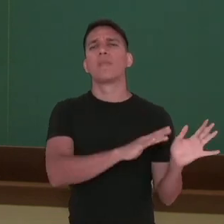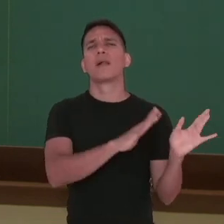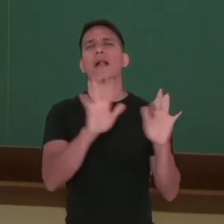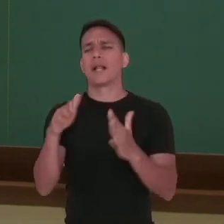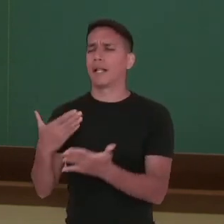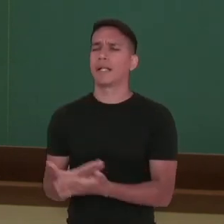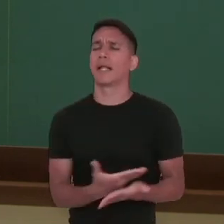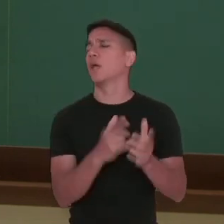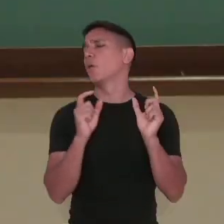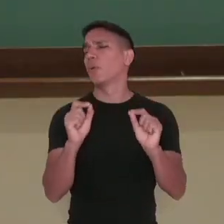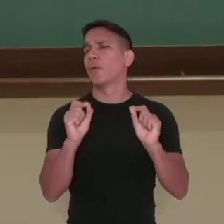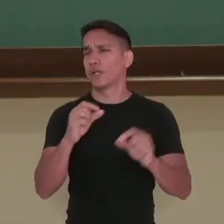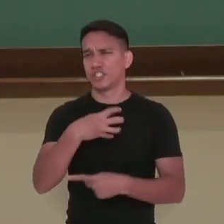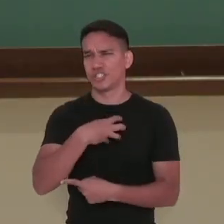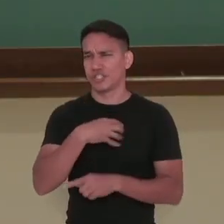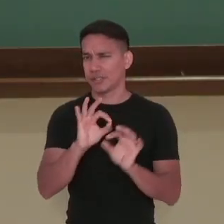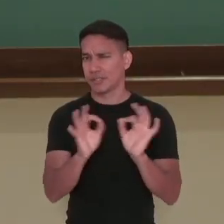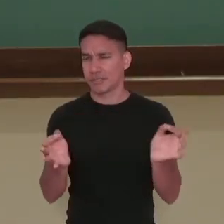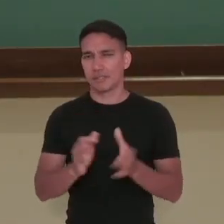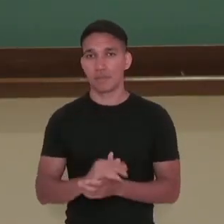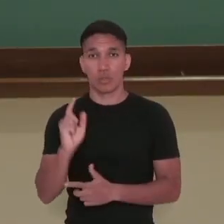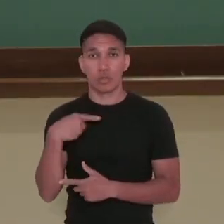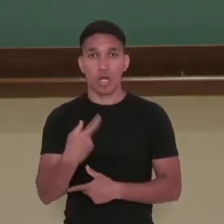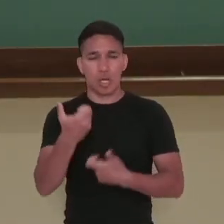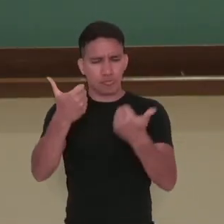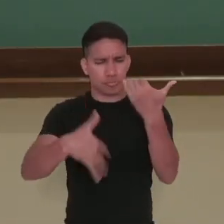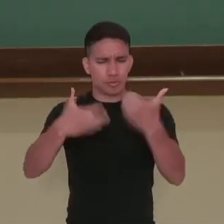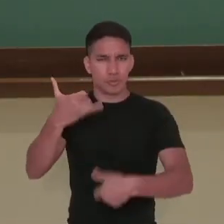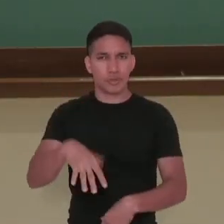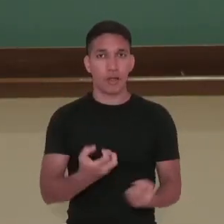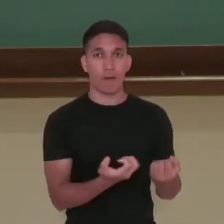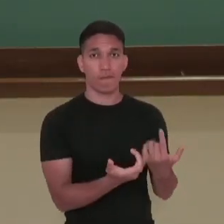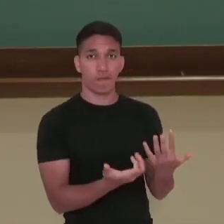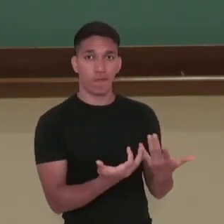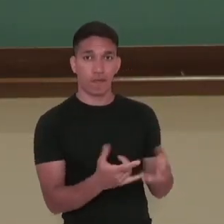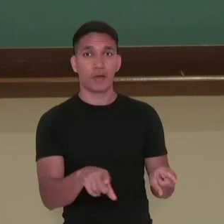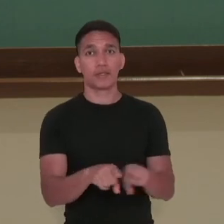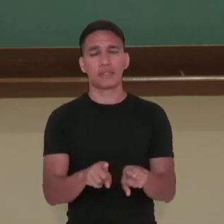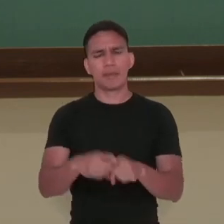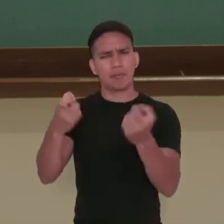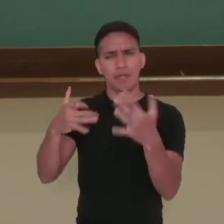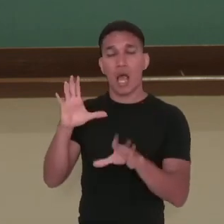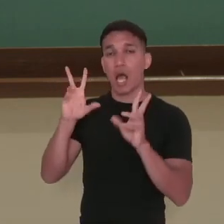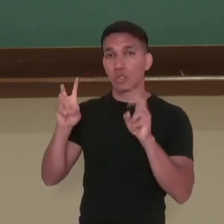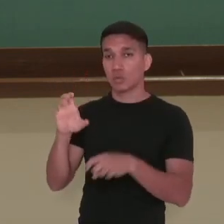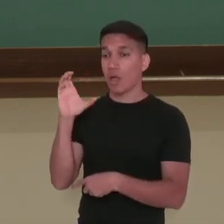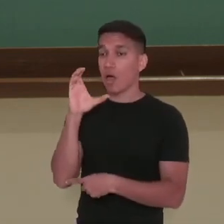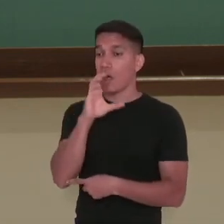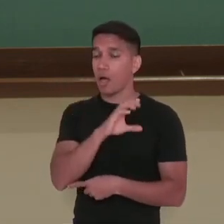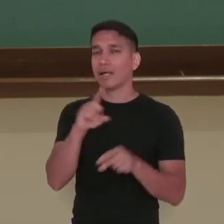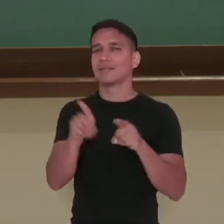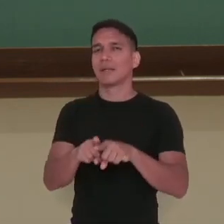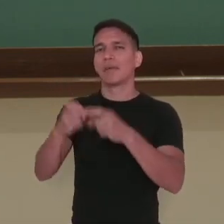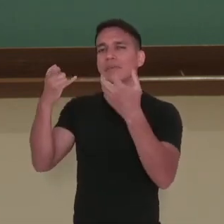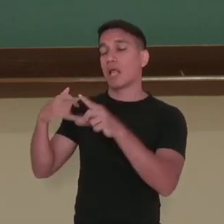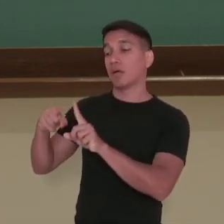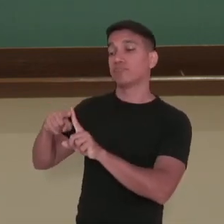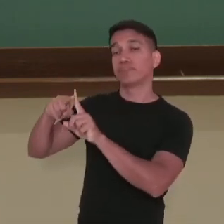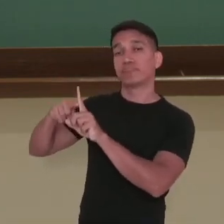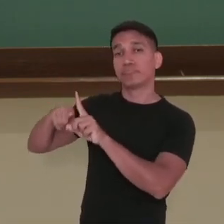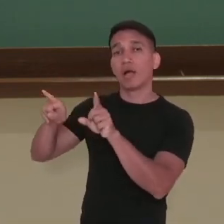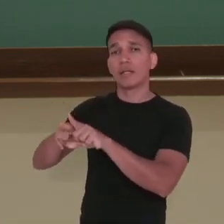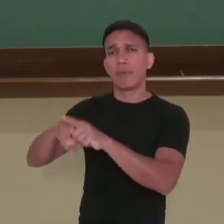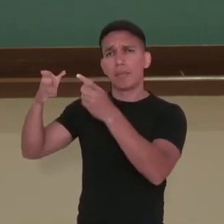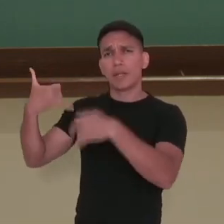vimos hoje? De maneira bem simples. Nós falamos do fogo, né? Falamos do calor, o que é calor, falamos do que é temperatura e falamos